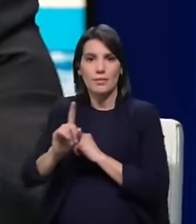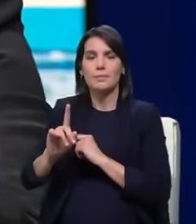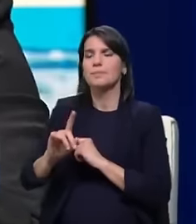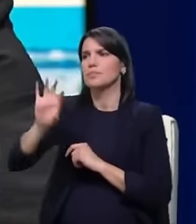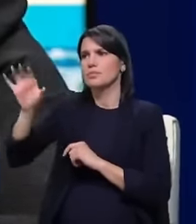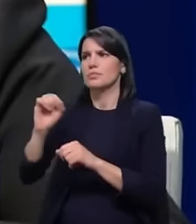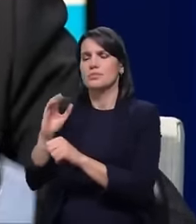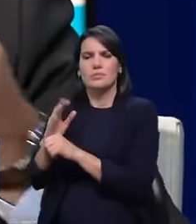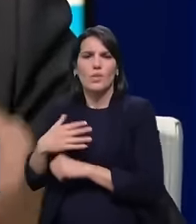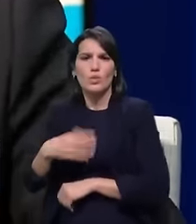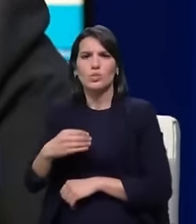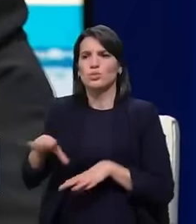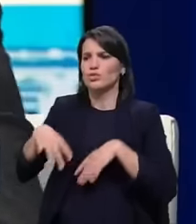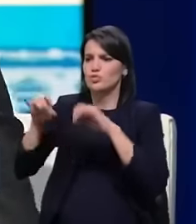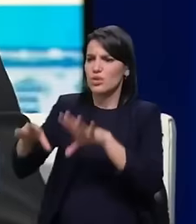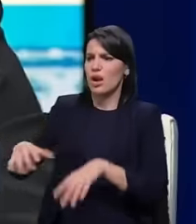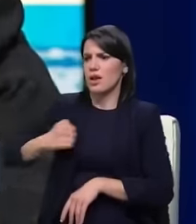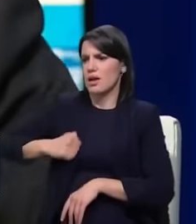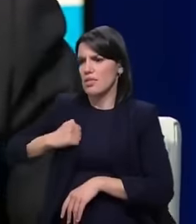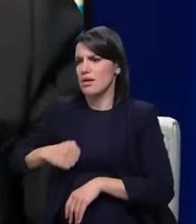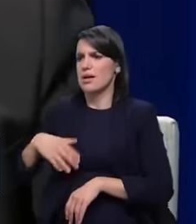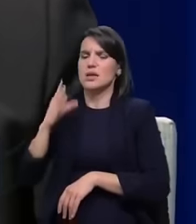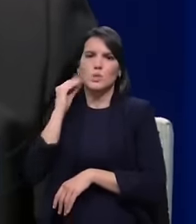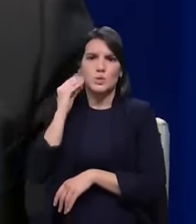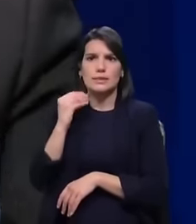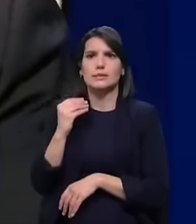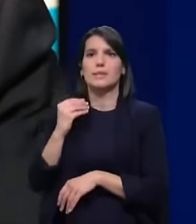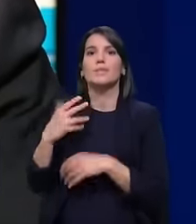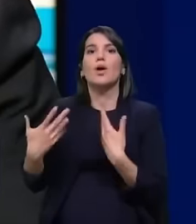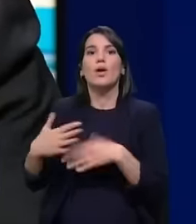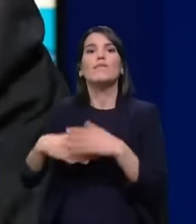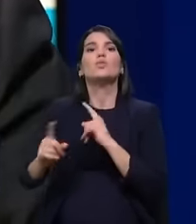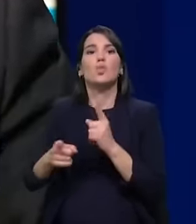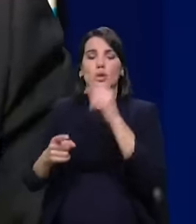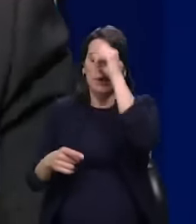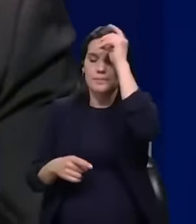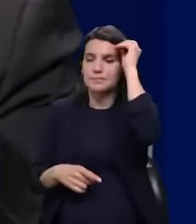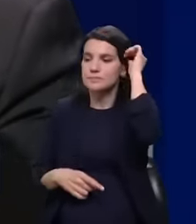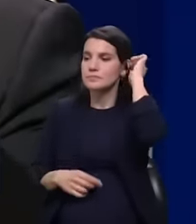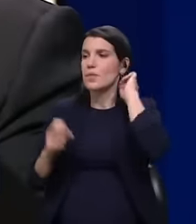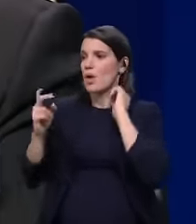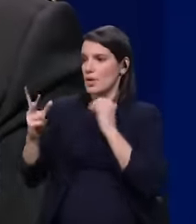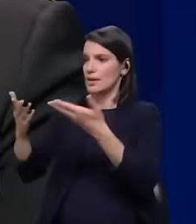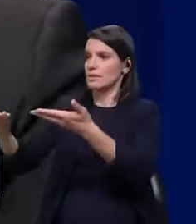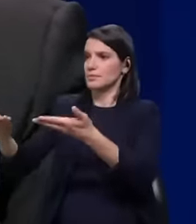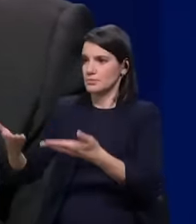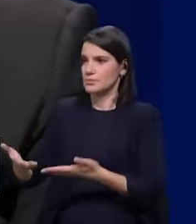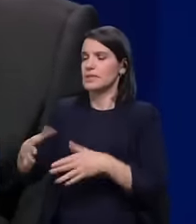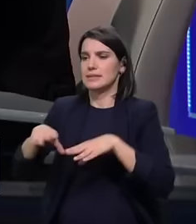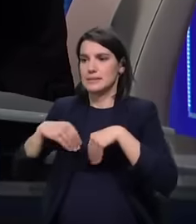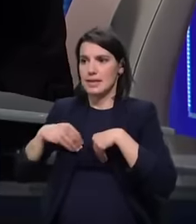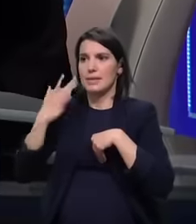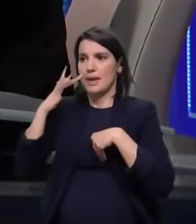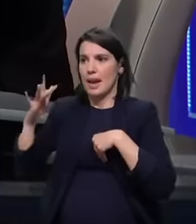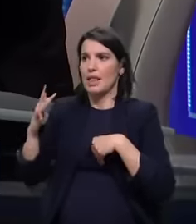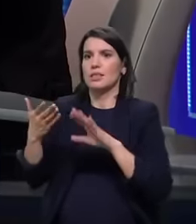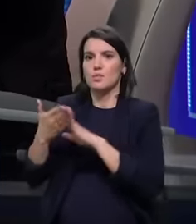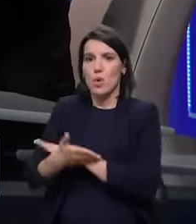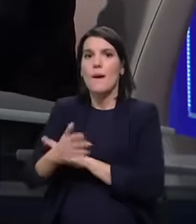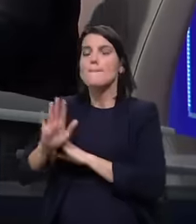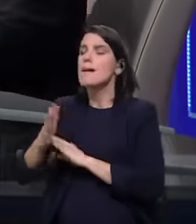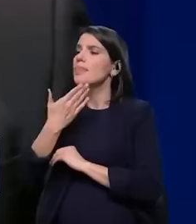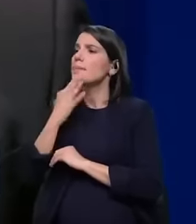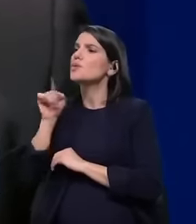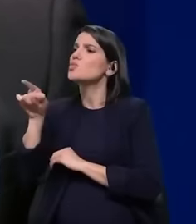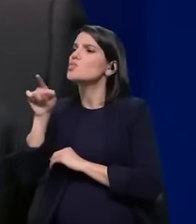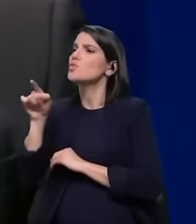países do mundo, como a Austrália, como o Canadá, como a Suíça, o que fazem hoje é, se o senhor aceitar a imigração, orientá-la para as necessidades que o próprio país precisa.